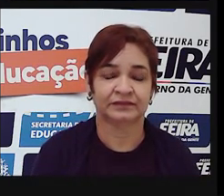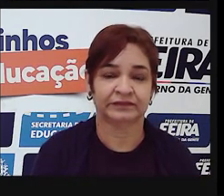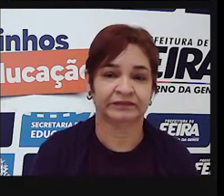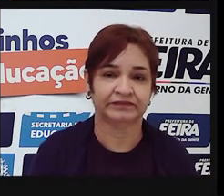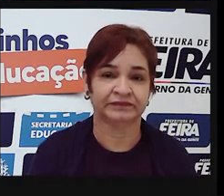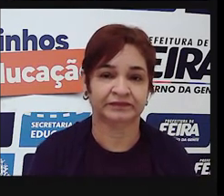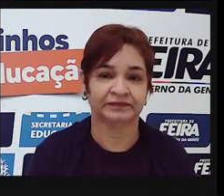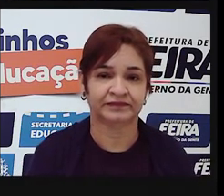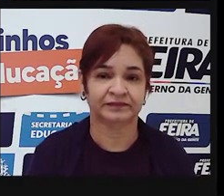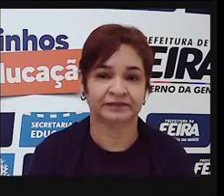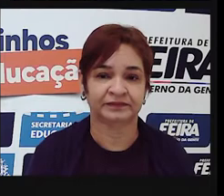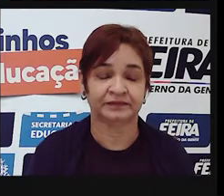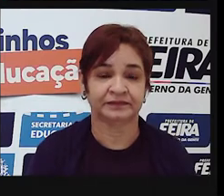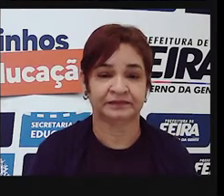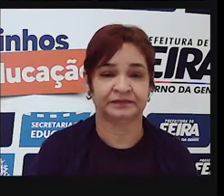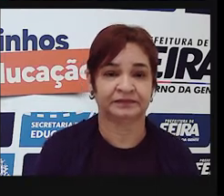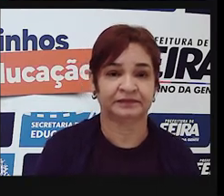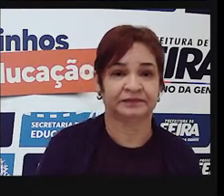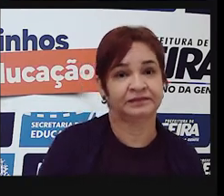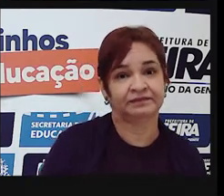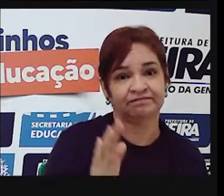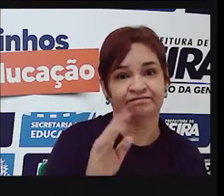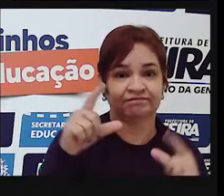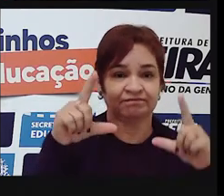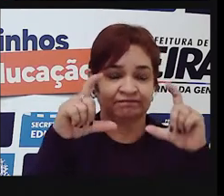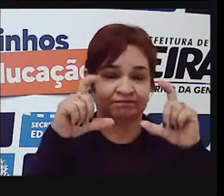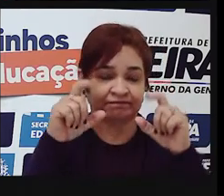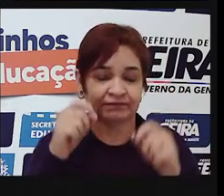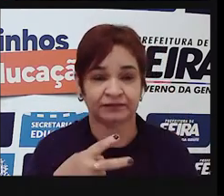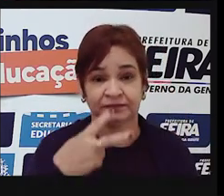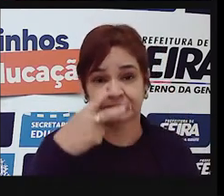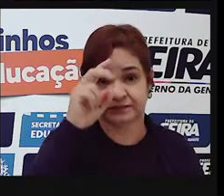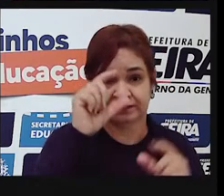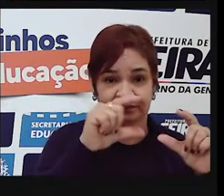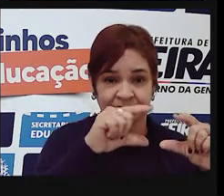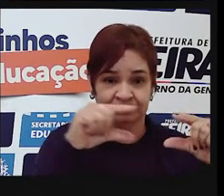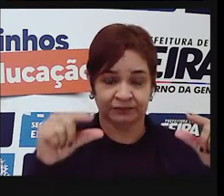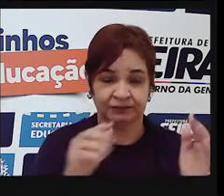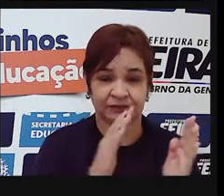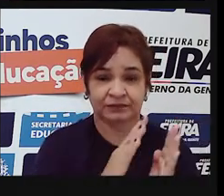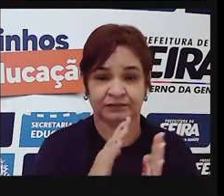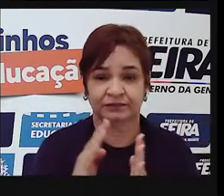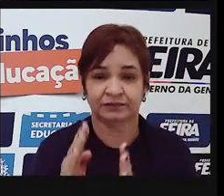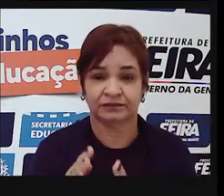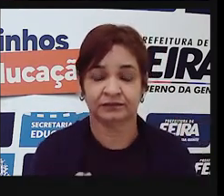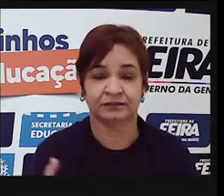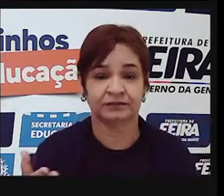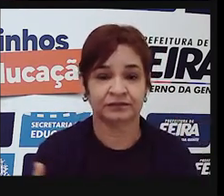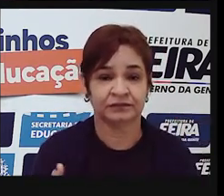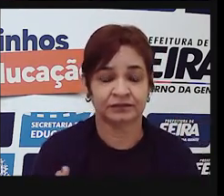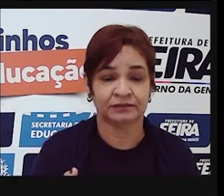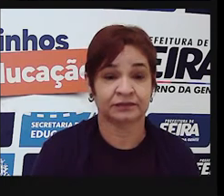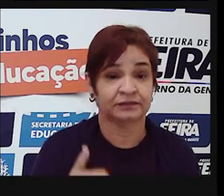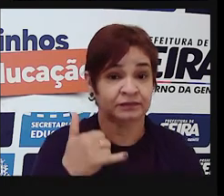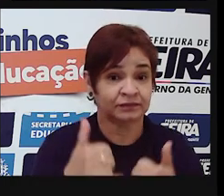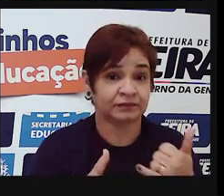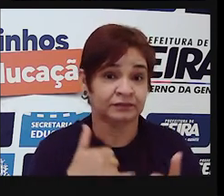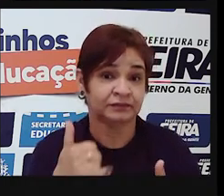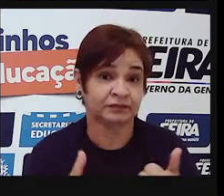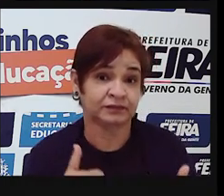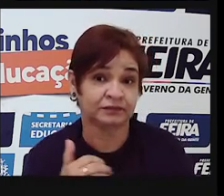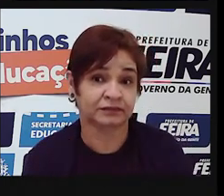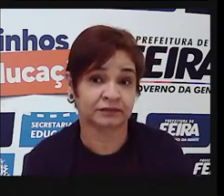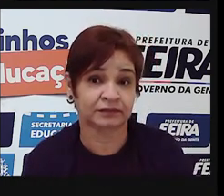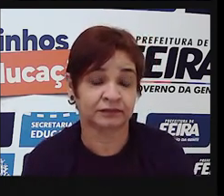Que são cinema, fotografia, histórias em quadrinhos. E hoje em dia existem os jogos, a